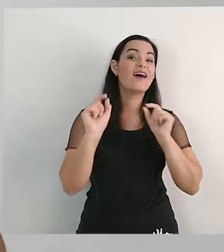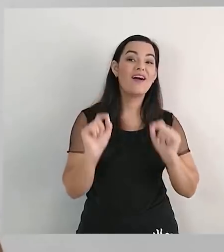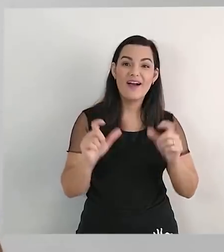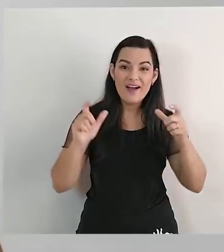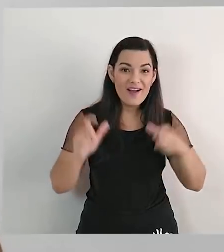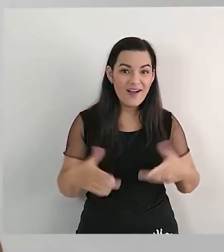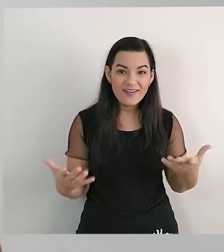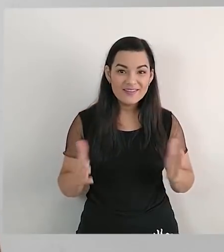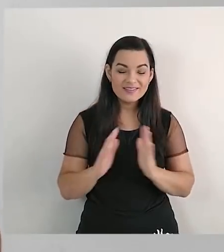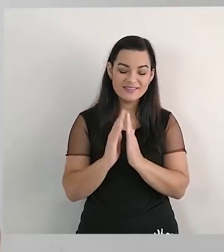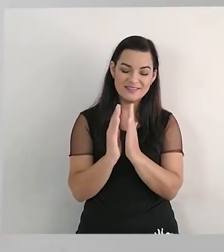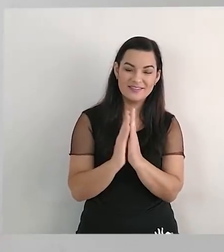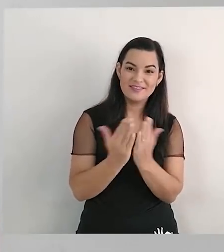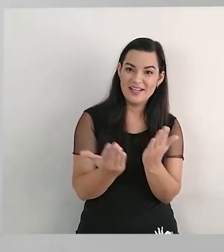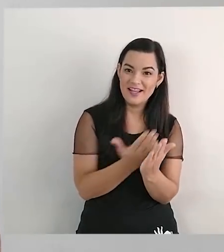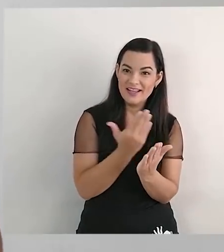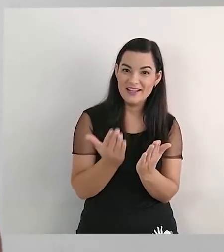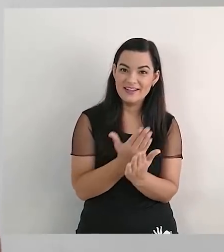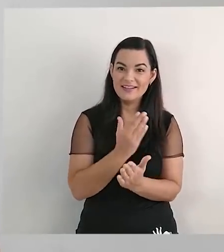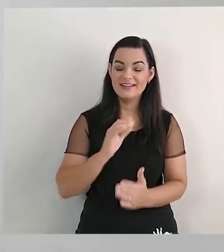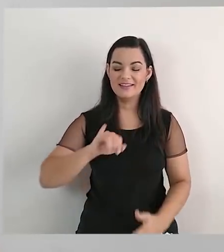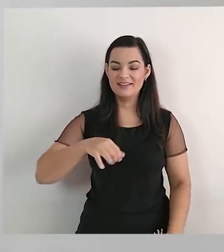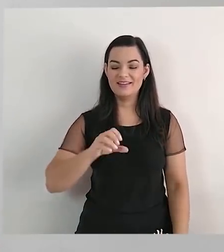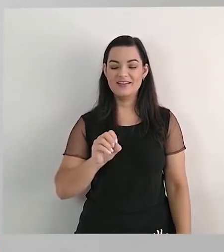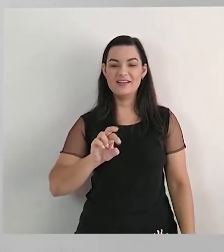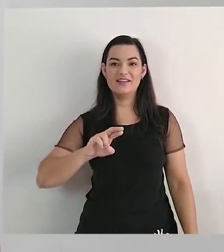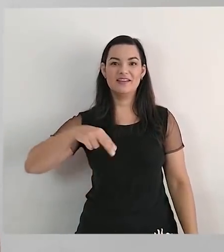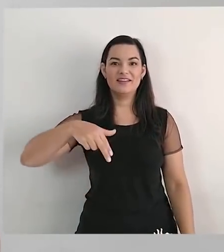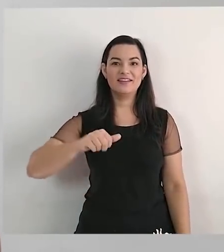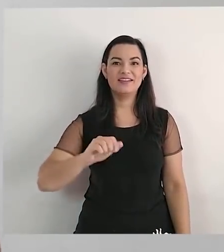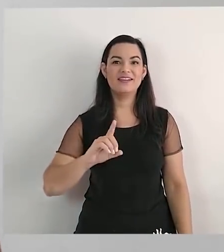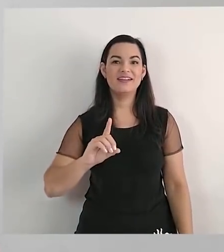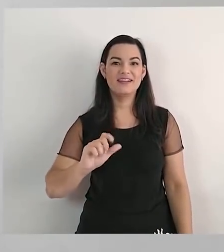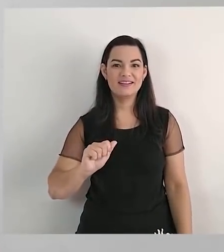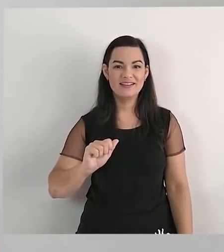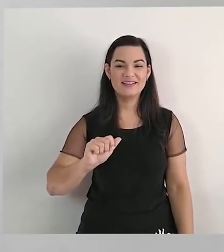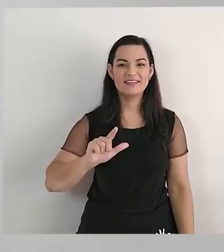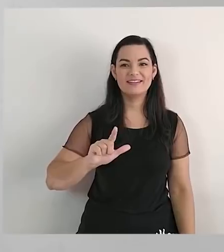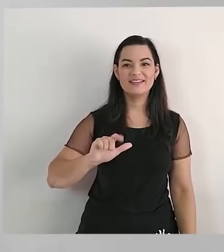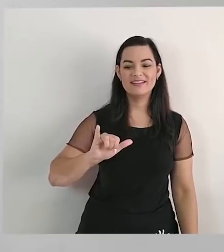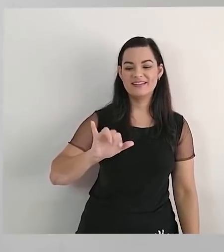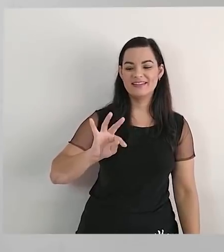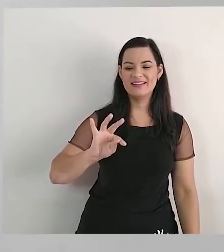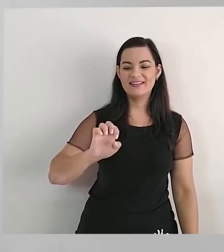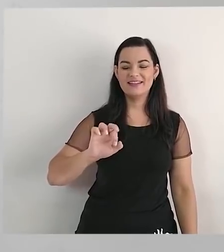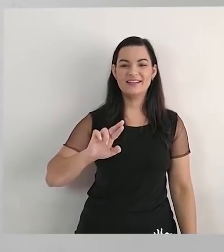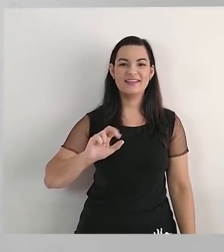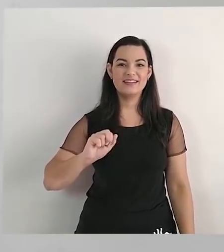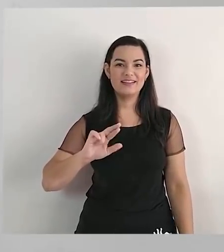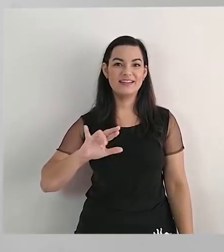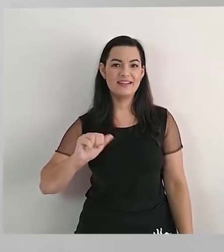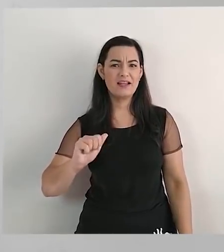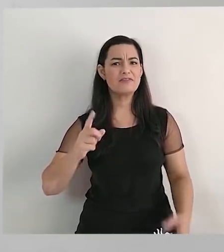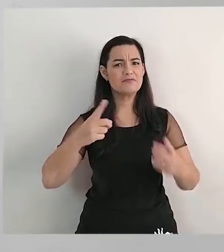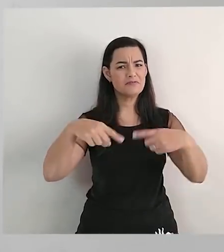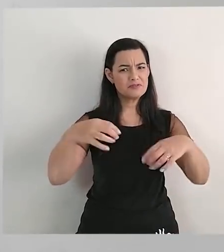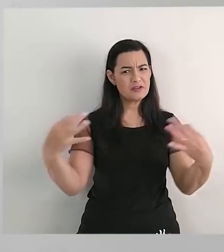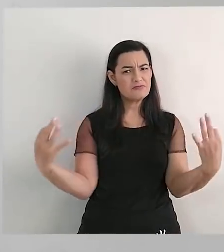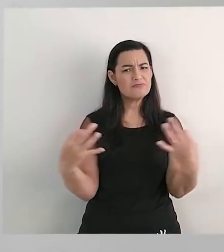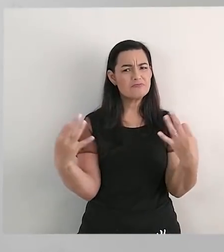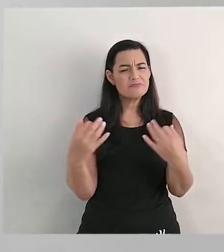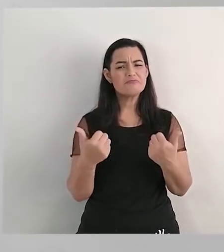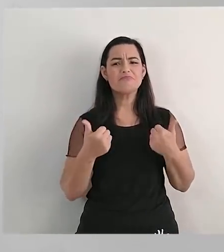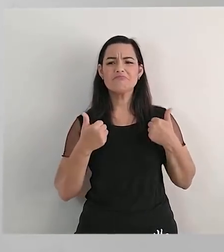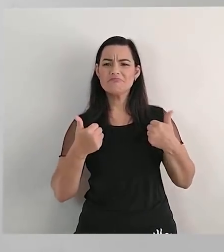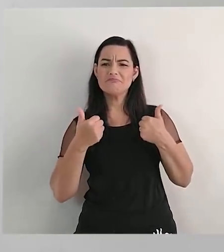e, como sempre, foram super caprichosos, criativos. Eu adorei as imagens